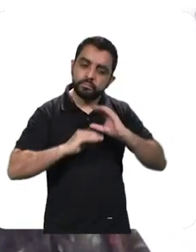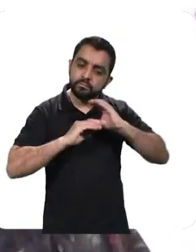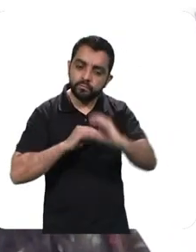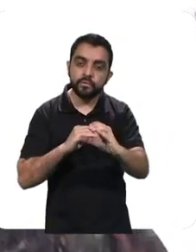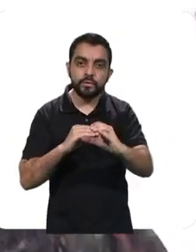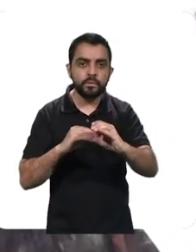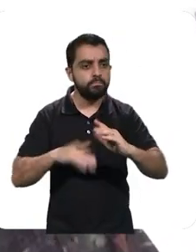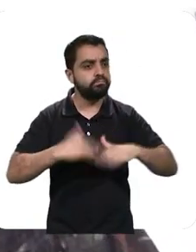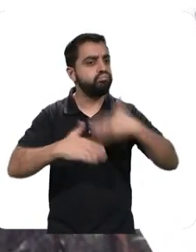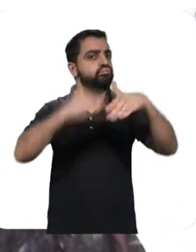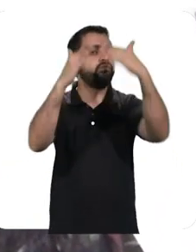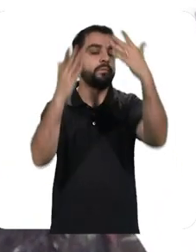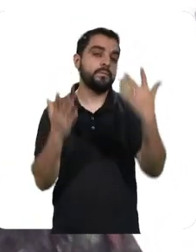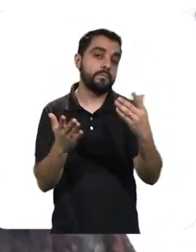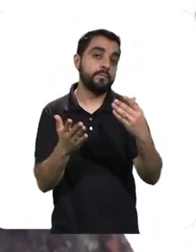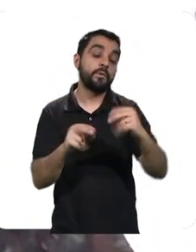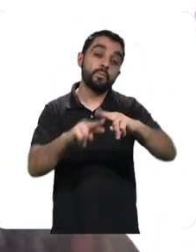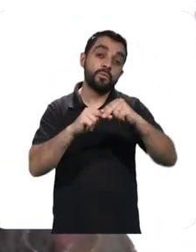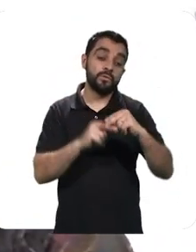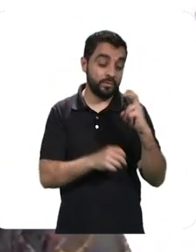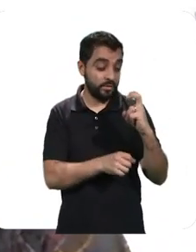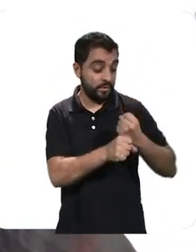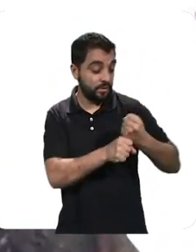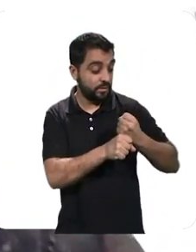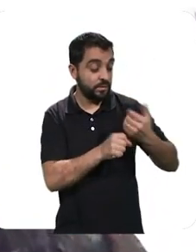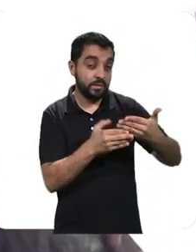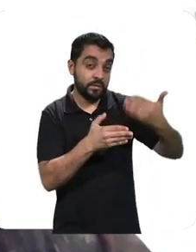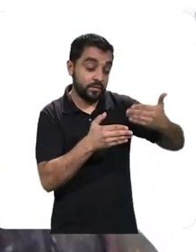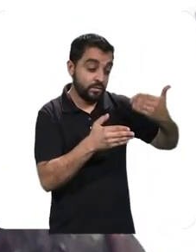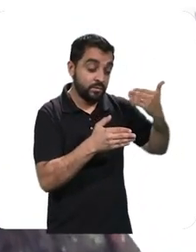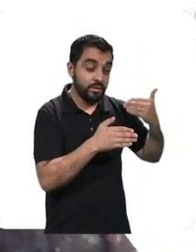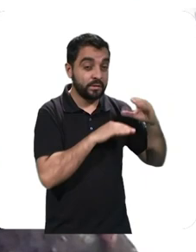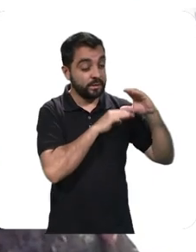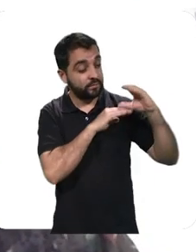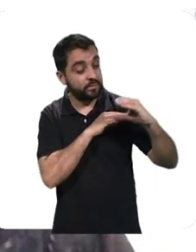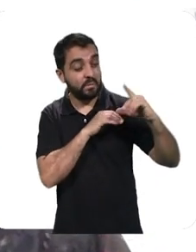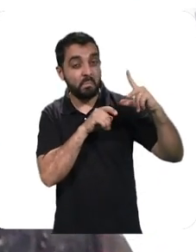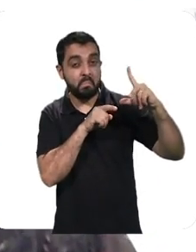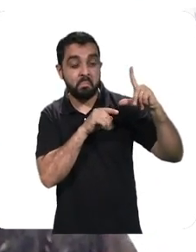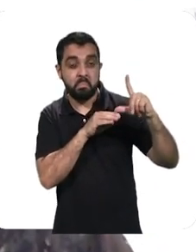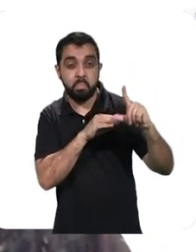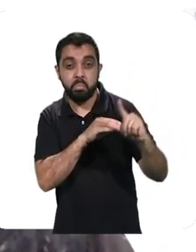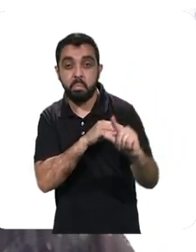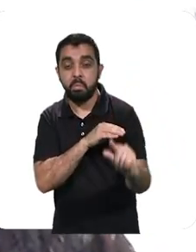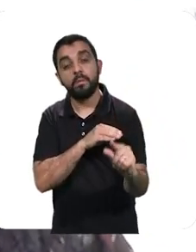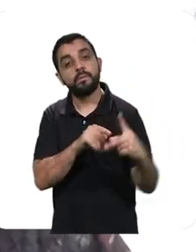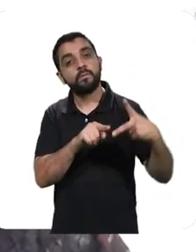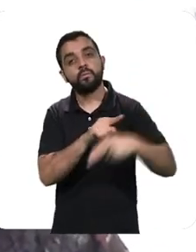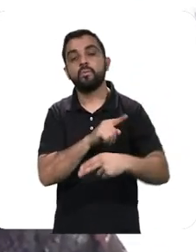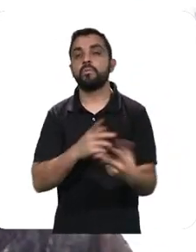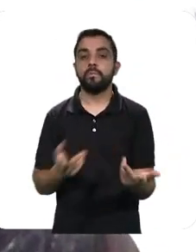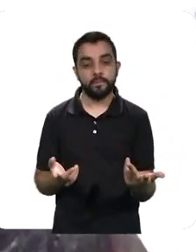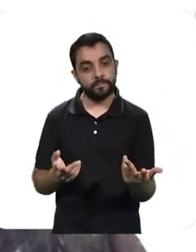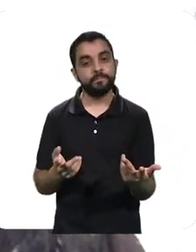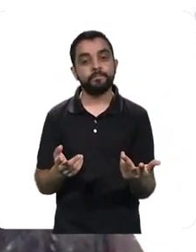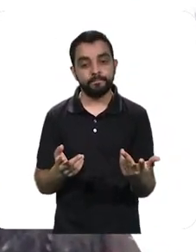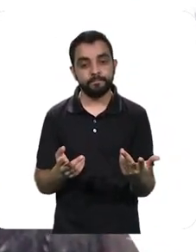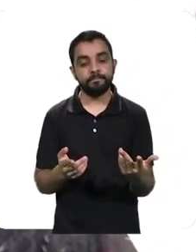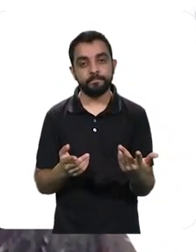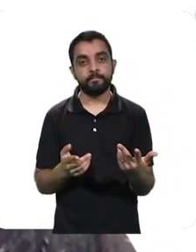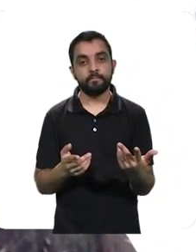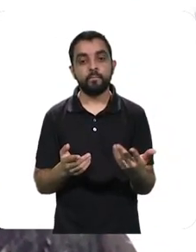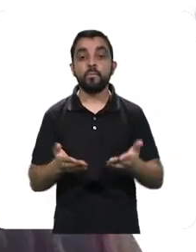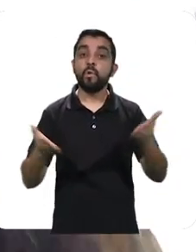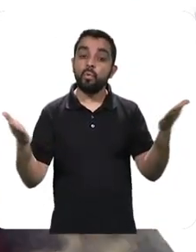nos últimos 4, 5 anos. Então, o investimento brasileiro em pesquisa está